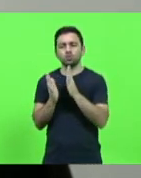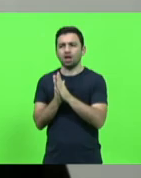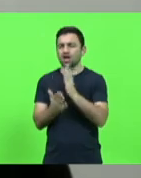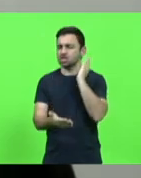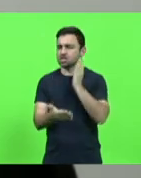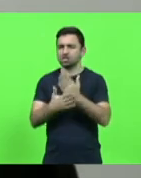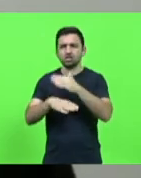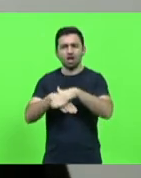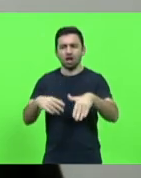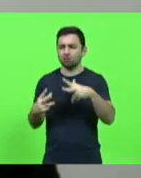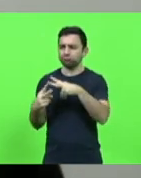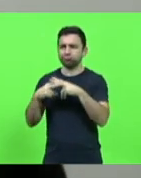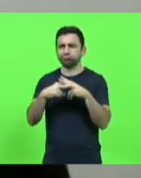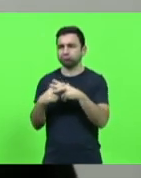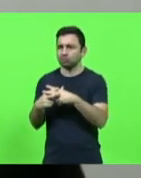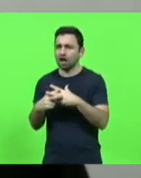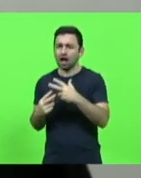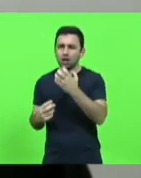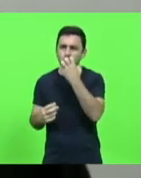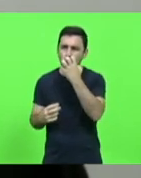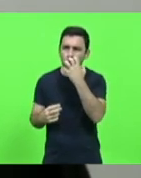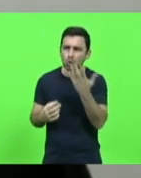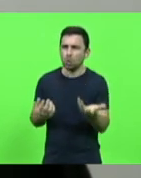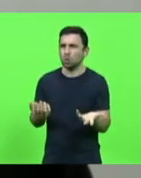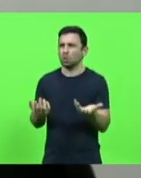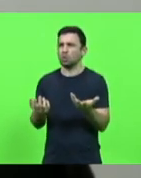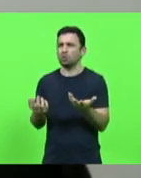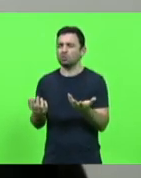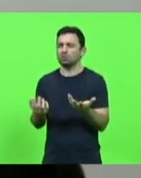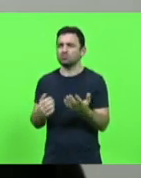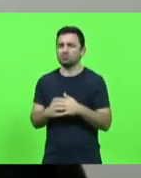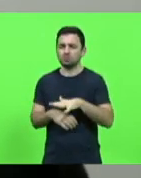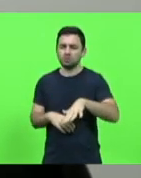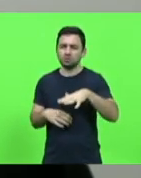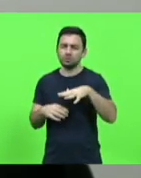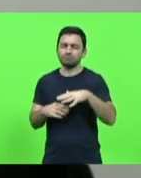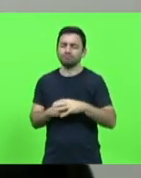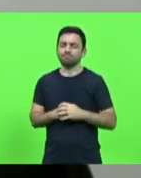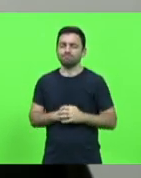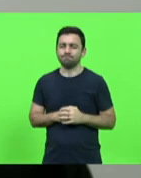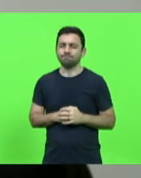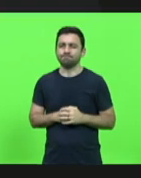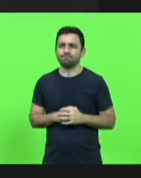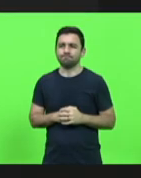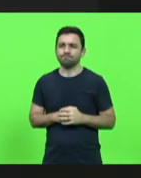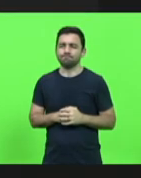galo, rinha de cachorro, zoofilia em Santa Catarina. Muito obrigado.